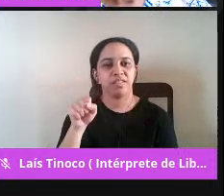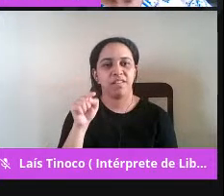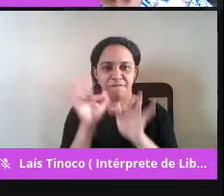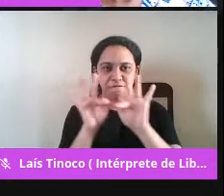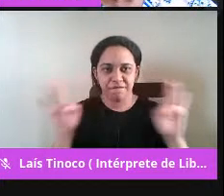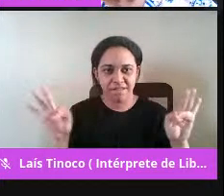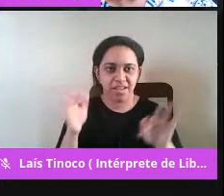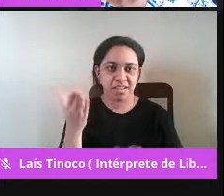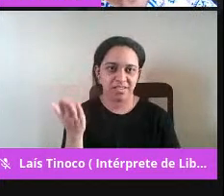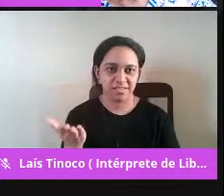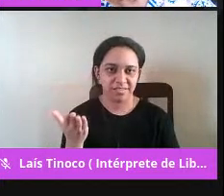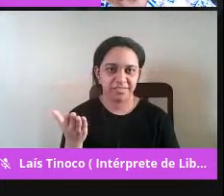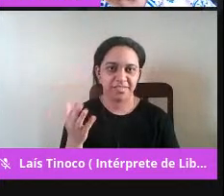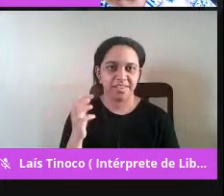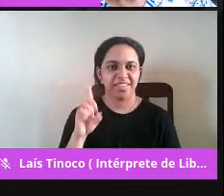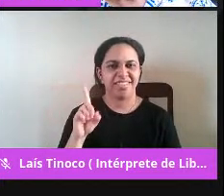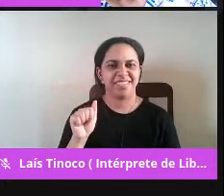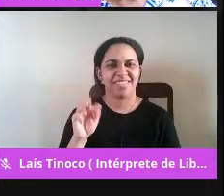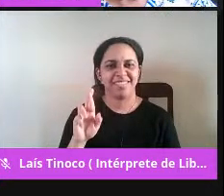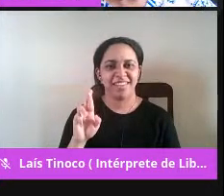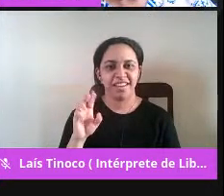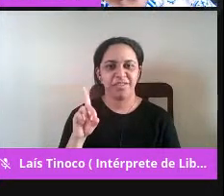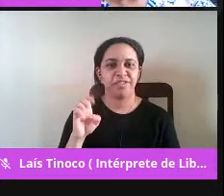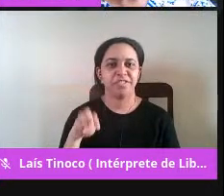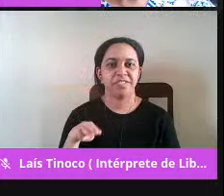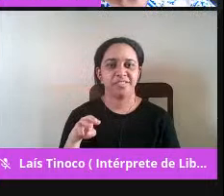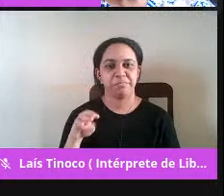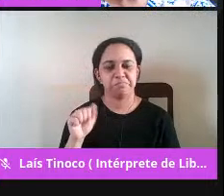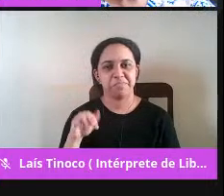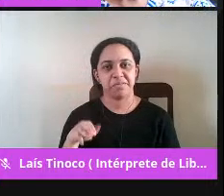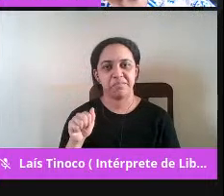patrão dizendo para o enxadeiro.